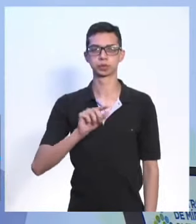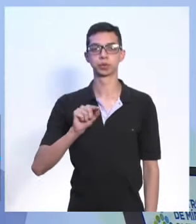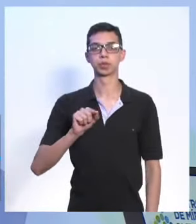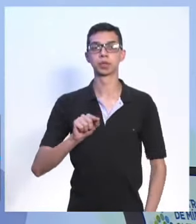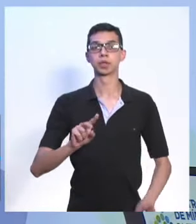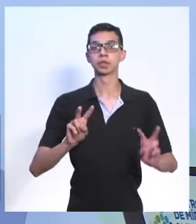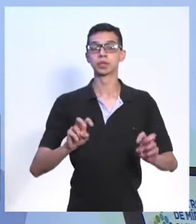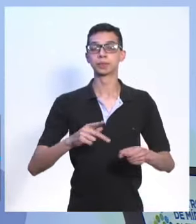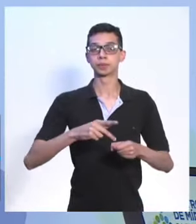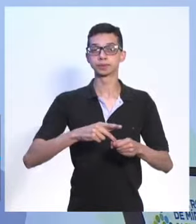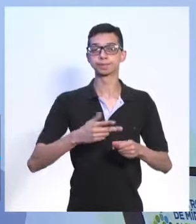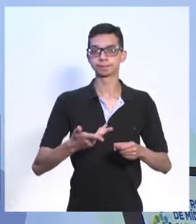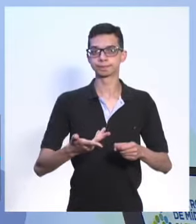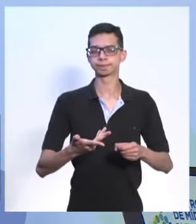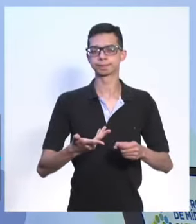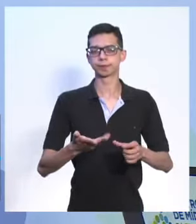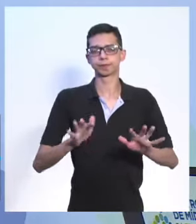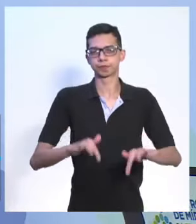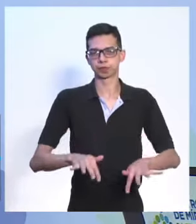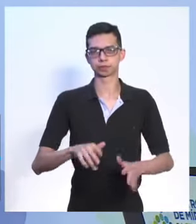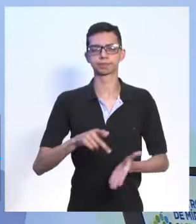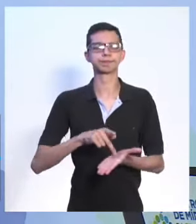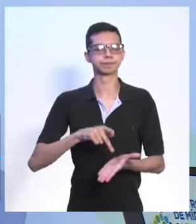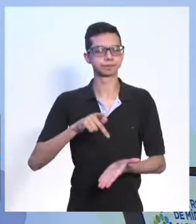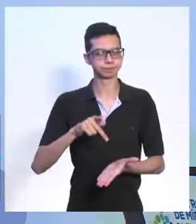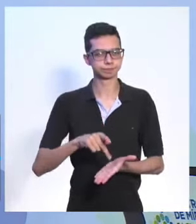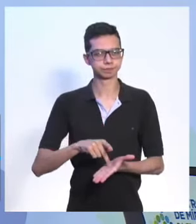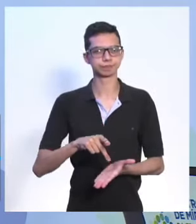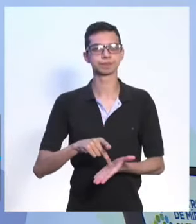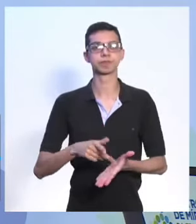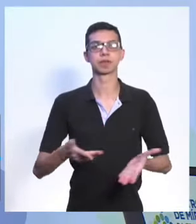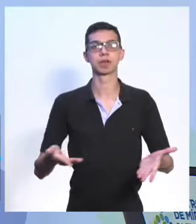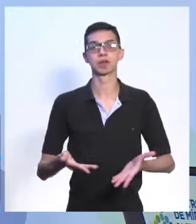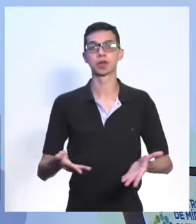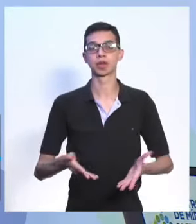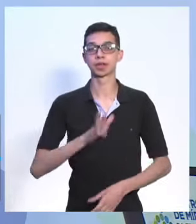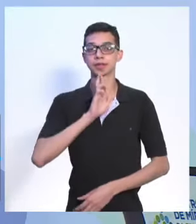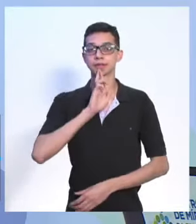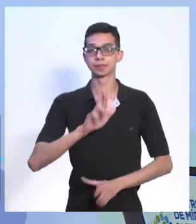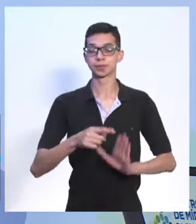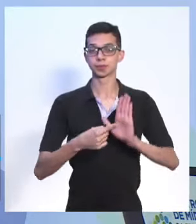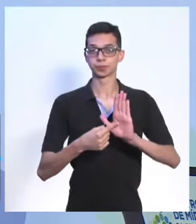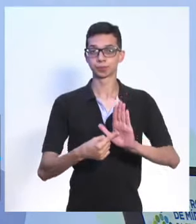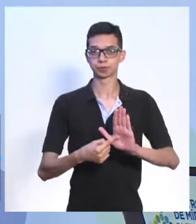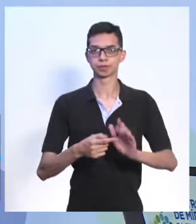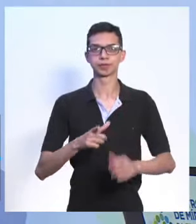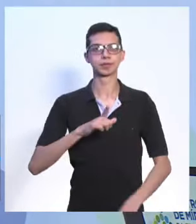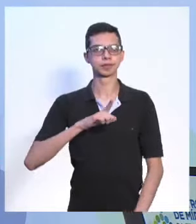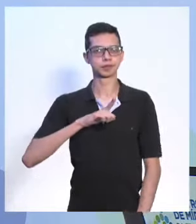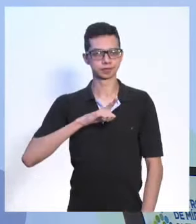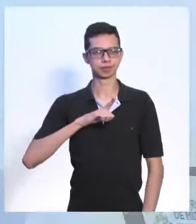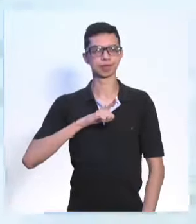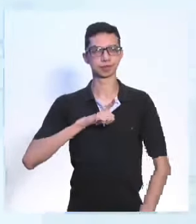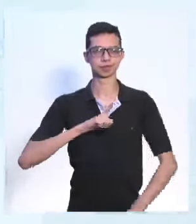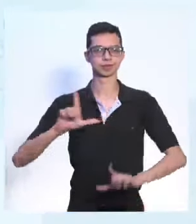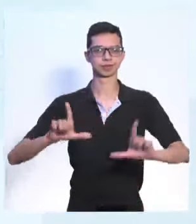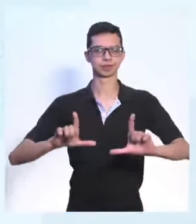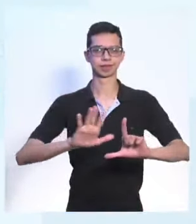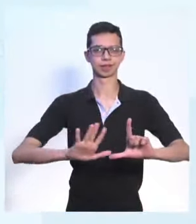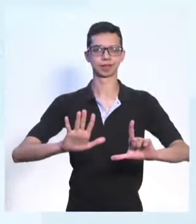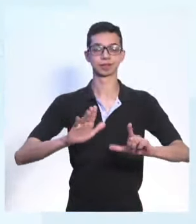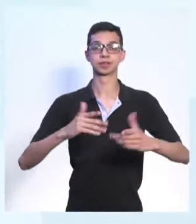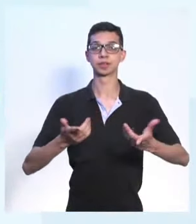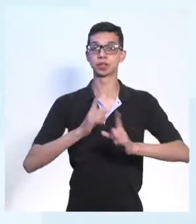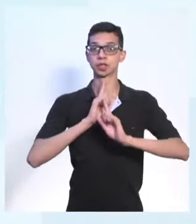aí do fossil fuel, né? Isso. Ok, então vamos mostrar agora as respostas para eles. Tá lá aparecendo na tela. There we go,